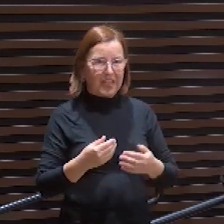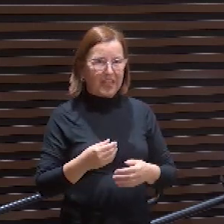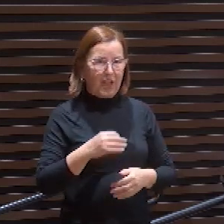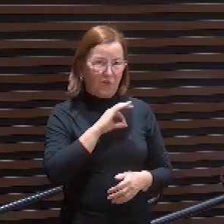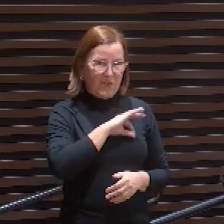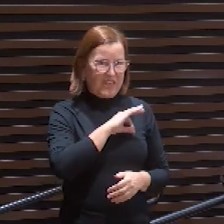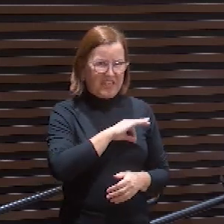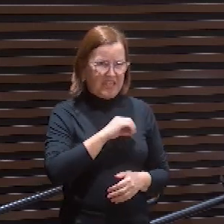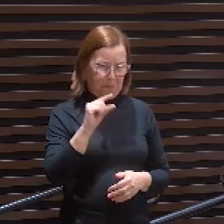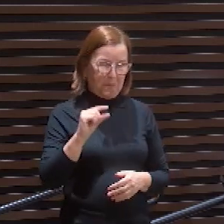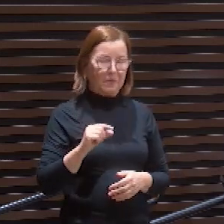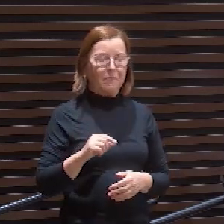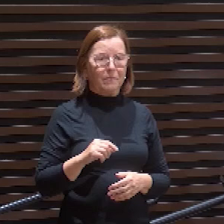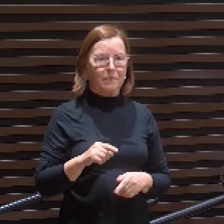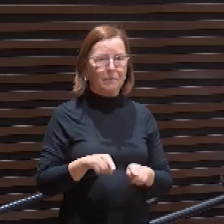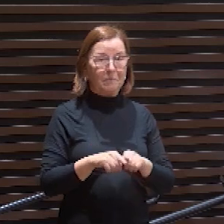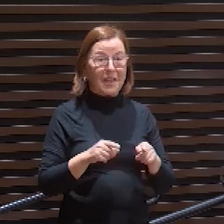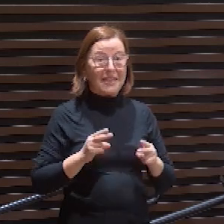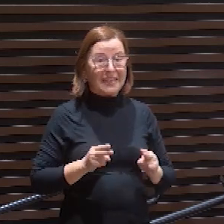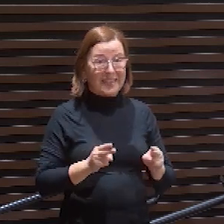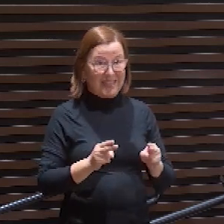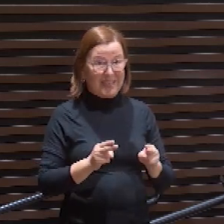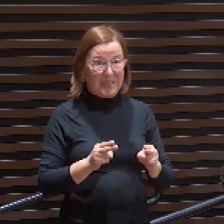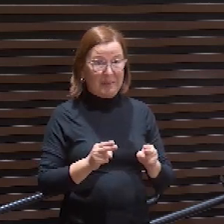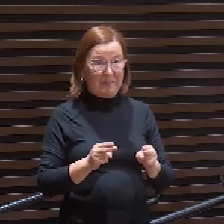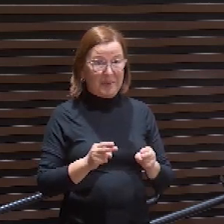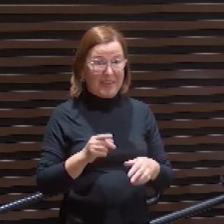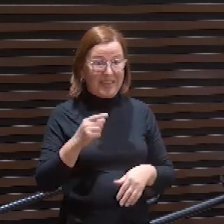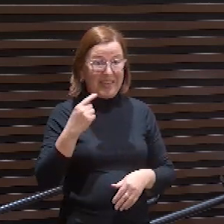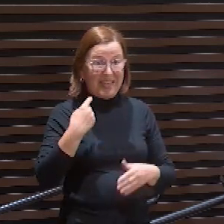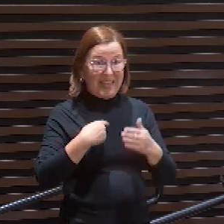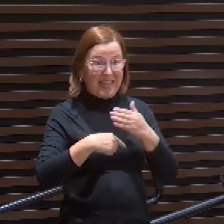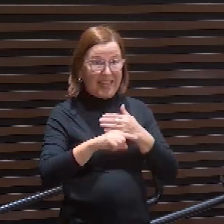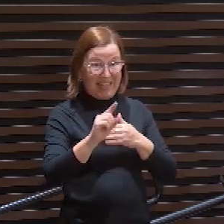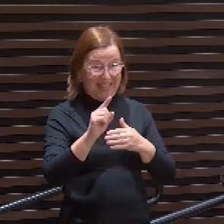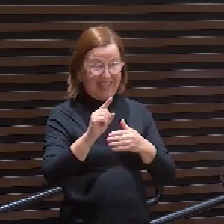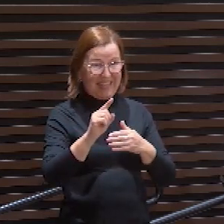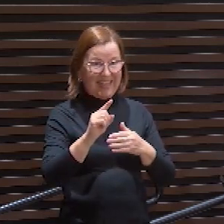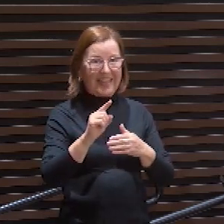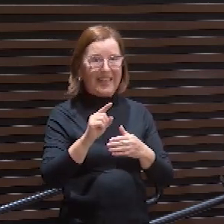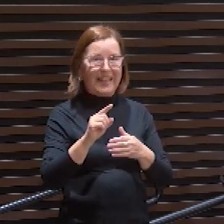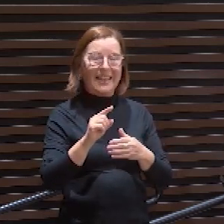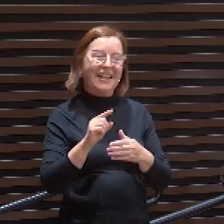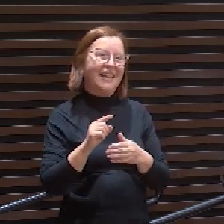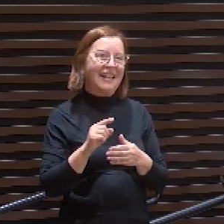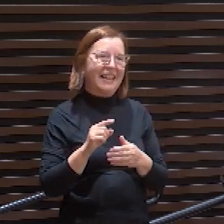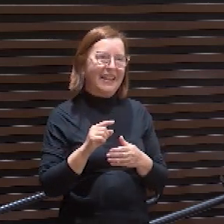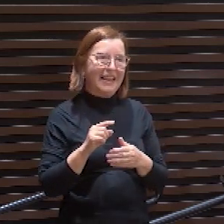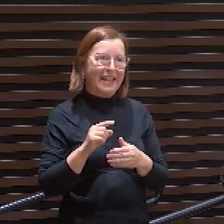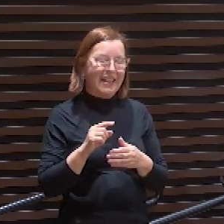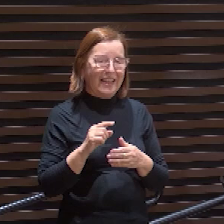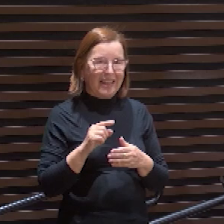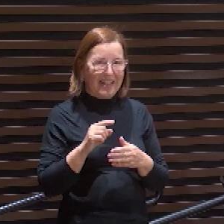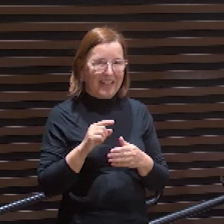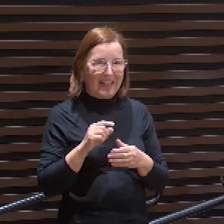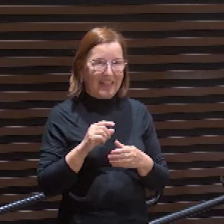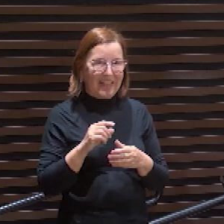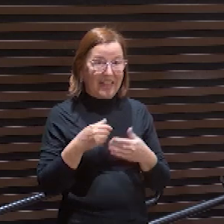mas todas as vezes que ela ia dar o seu dízimo, ela ia ao Banco do Brasil e pedia